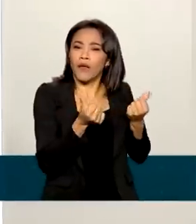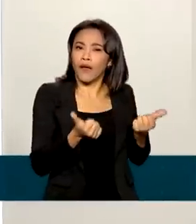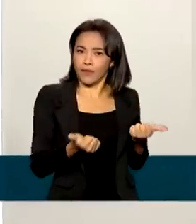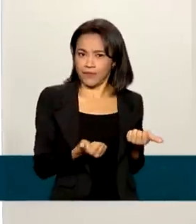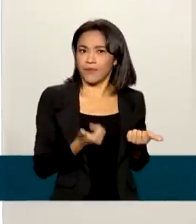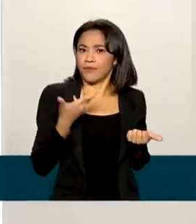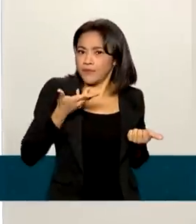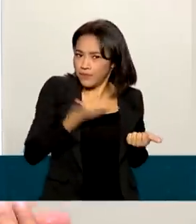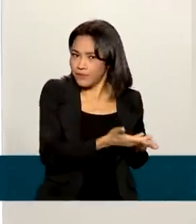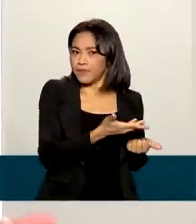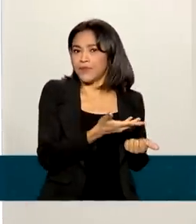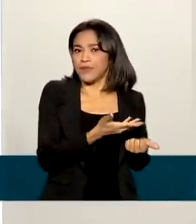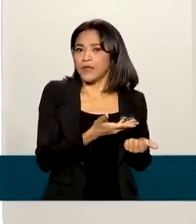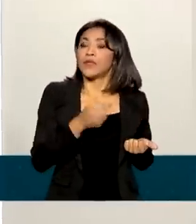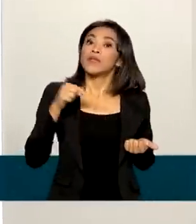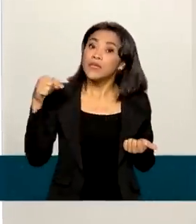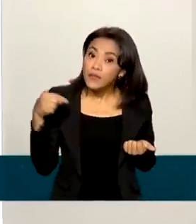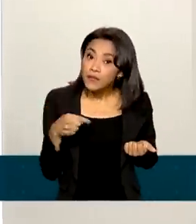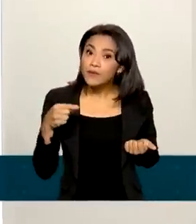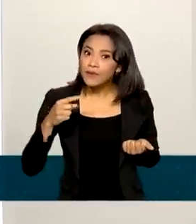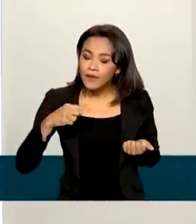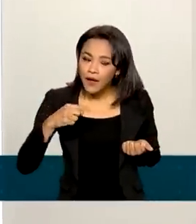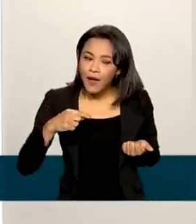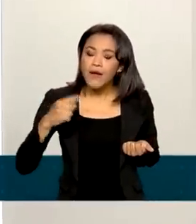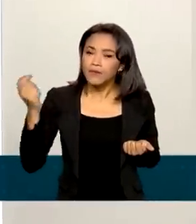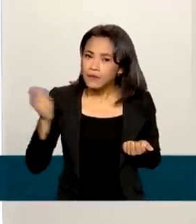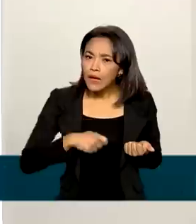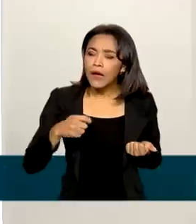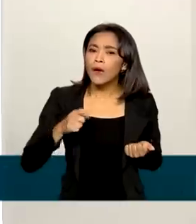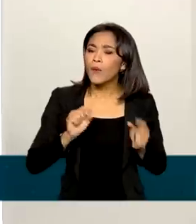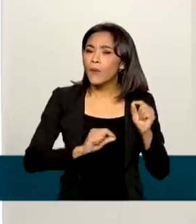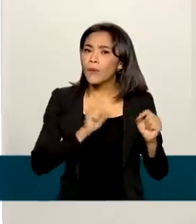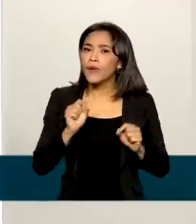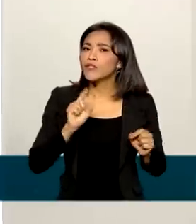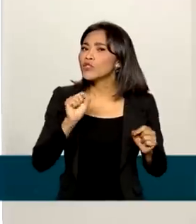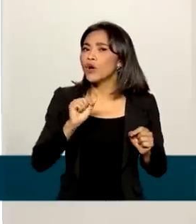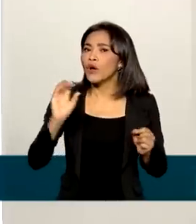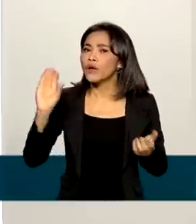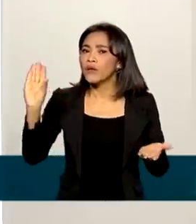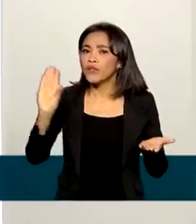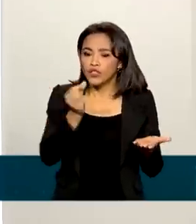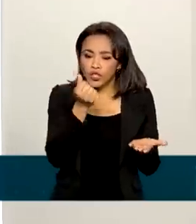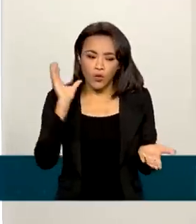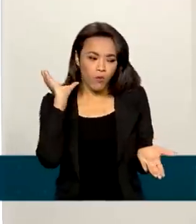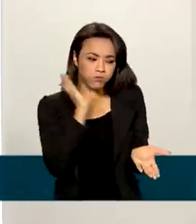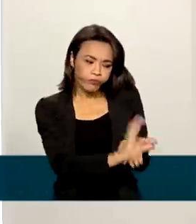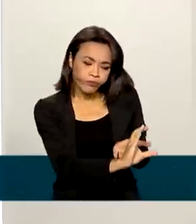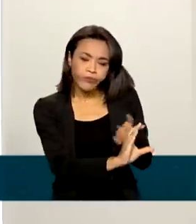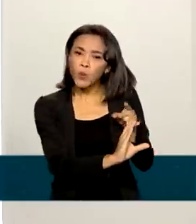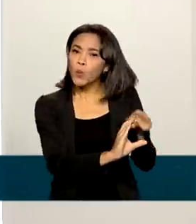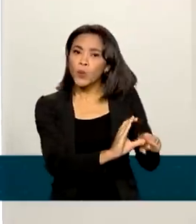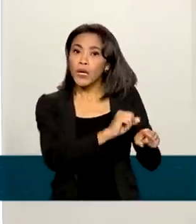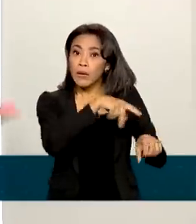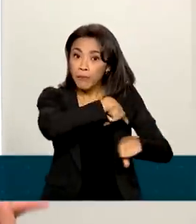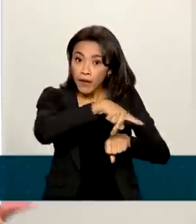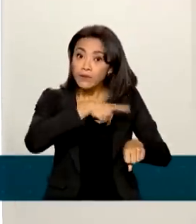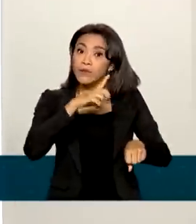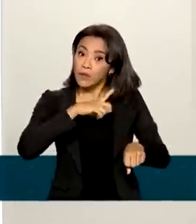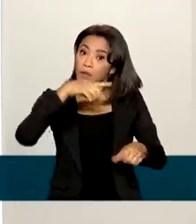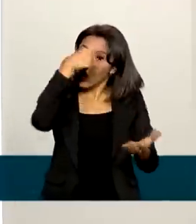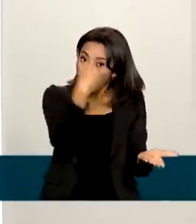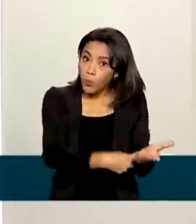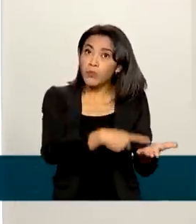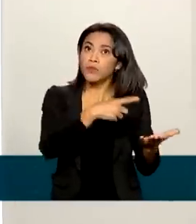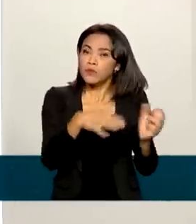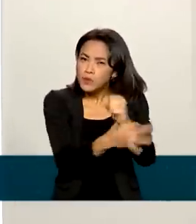internacionais, que em muitos casos apenas podem investir em países que têm justamente um compromisso, né, que oferece uma